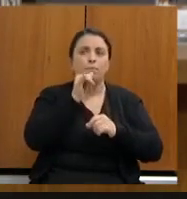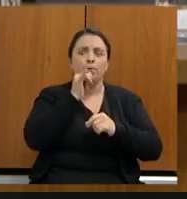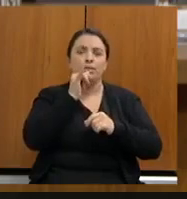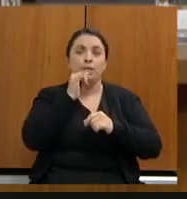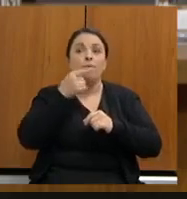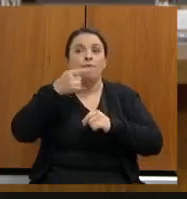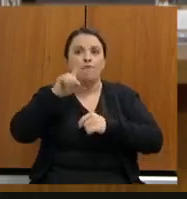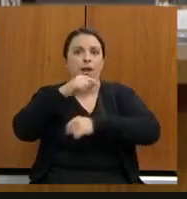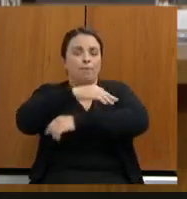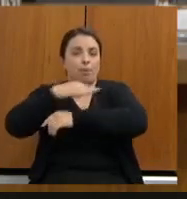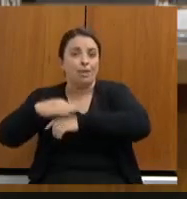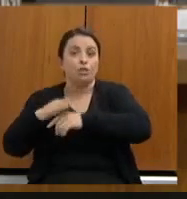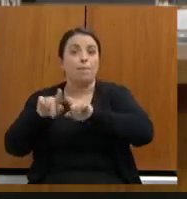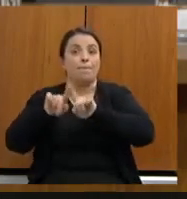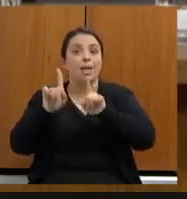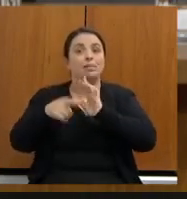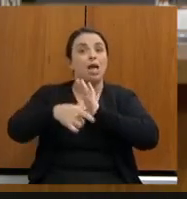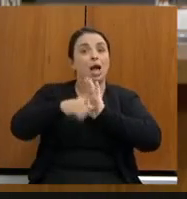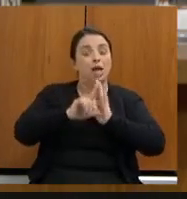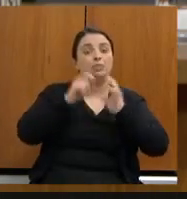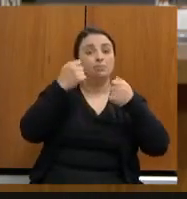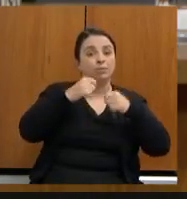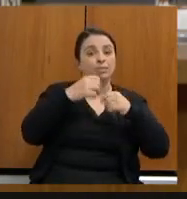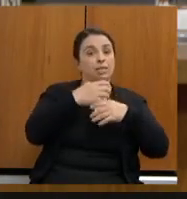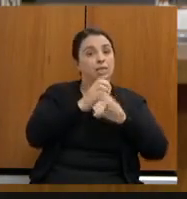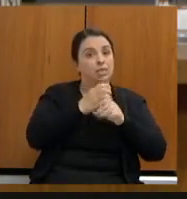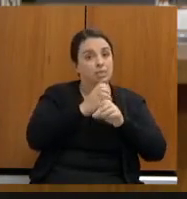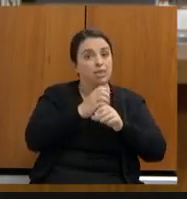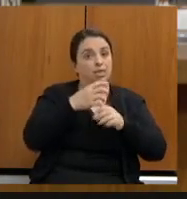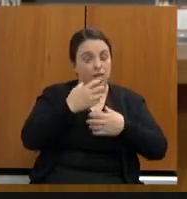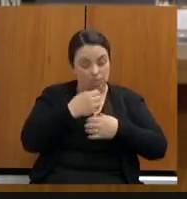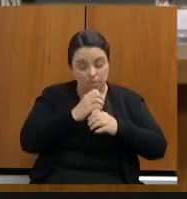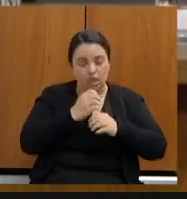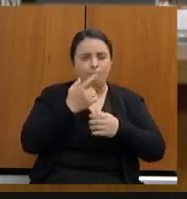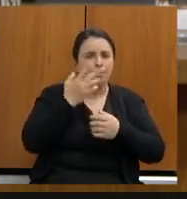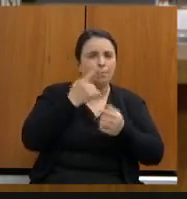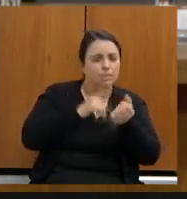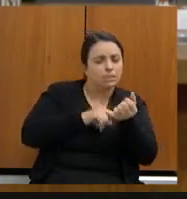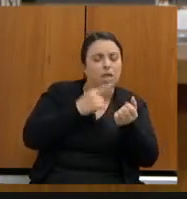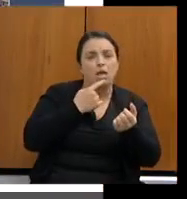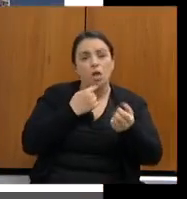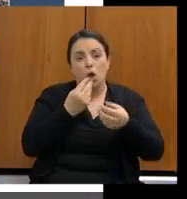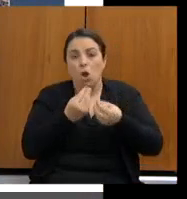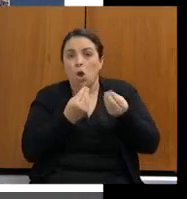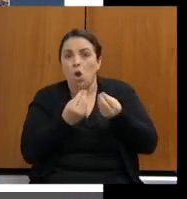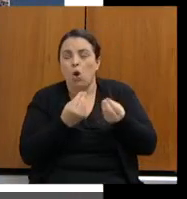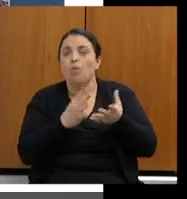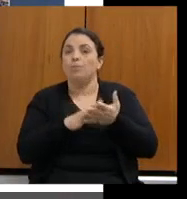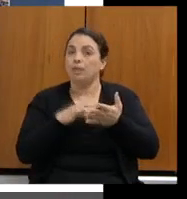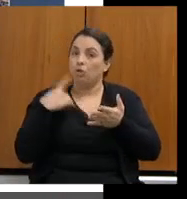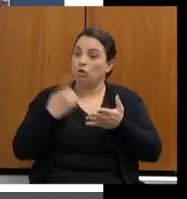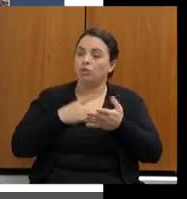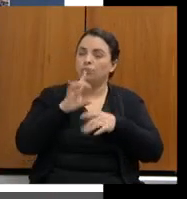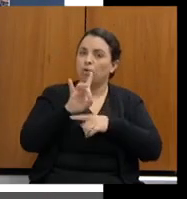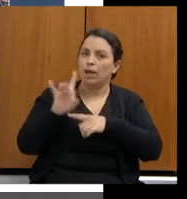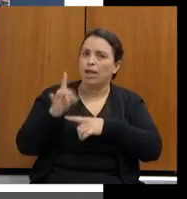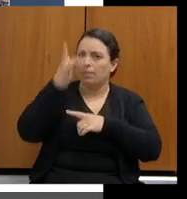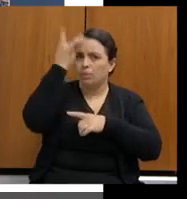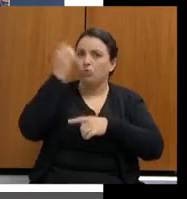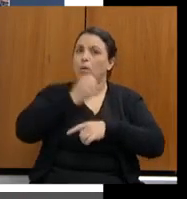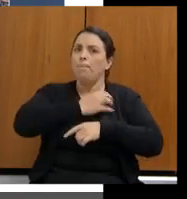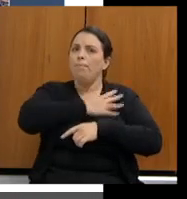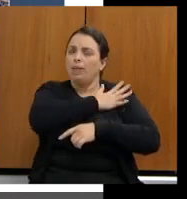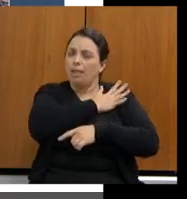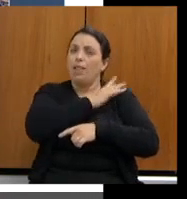de Brumadinho e mesmo após o período de empenho então nós tomamos o cuidado devido com cada um dos militares nós vamos